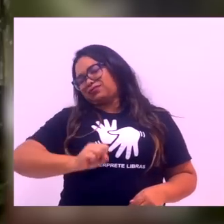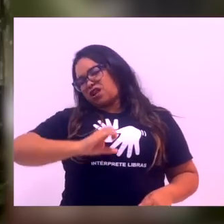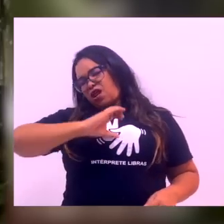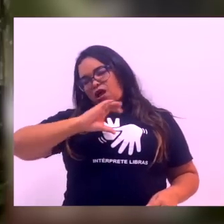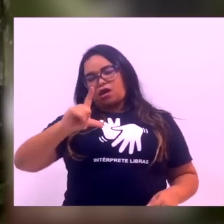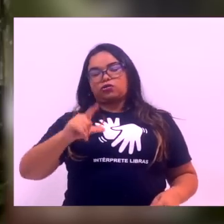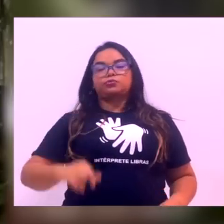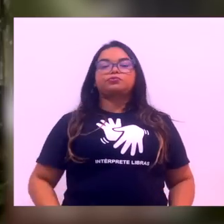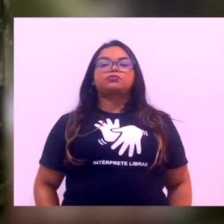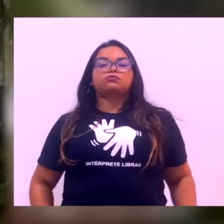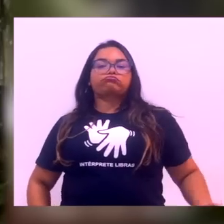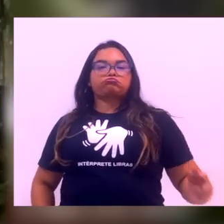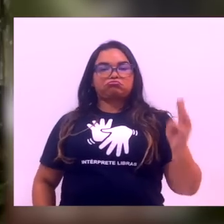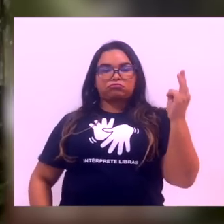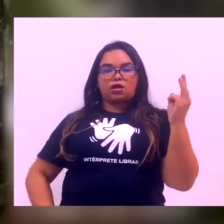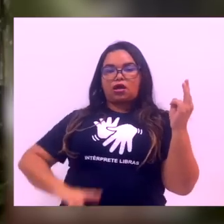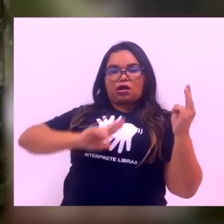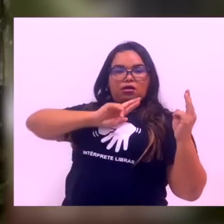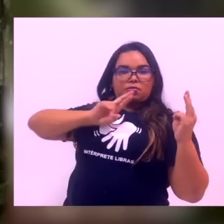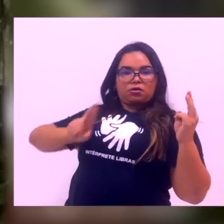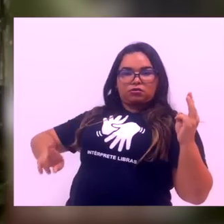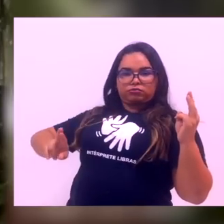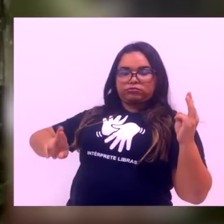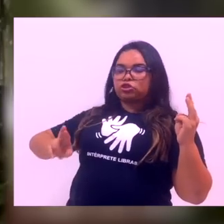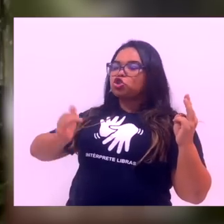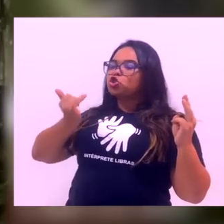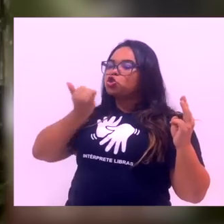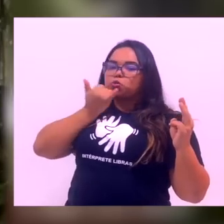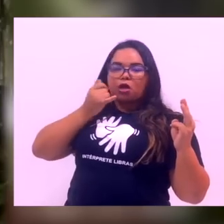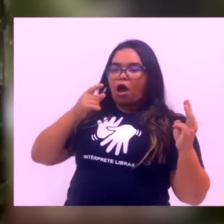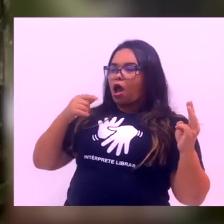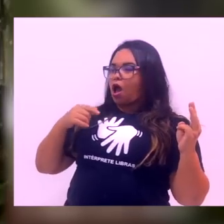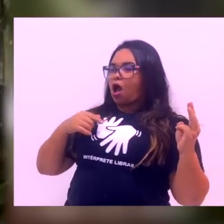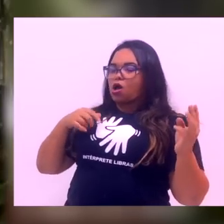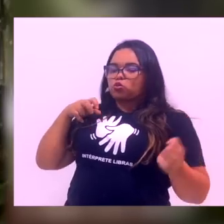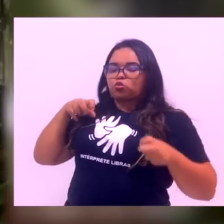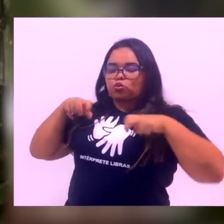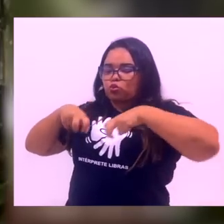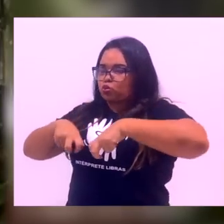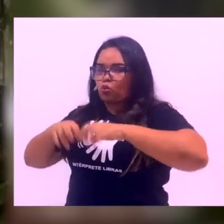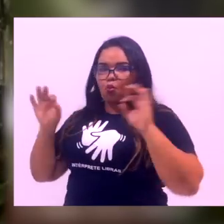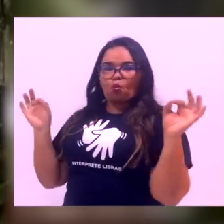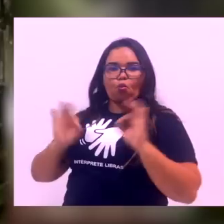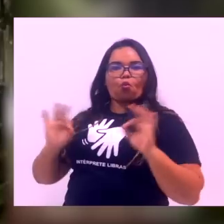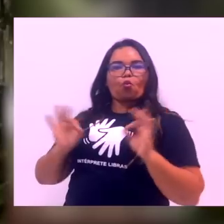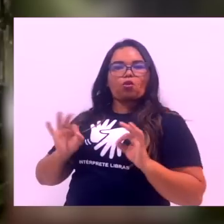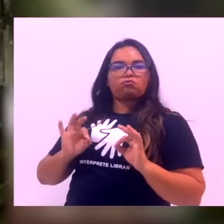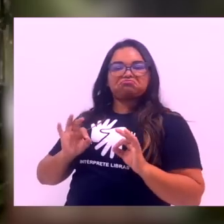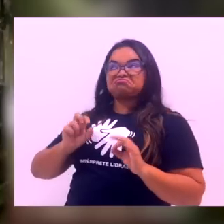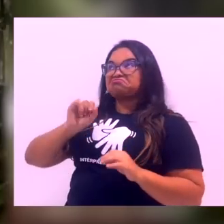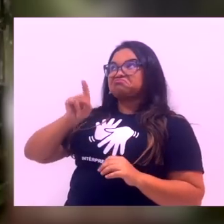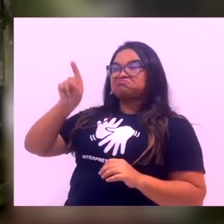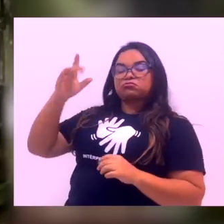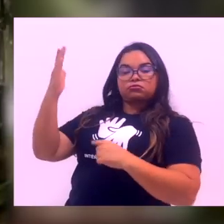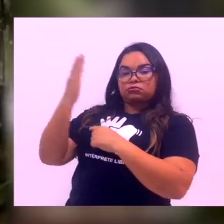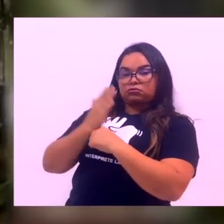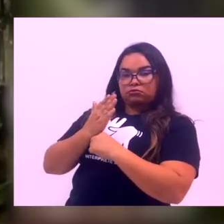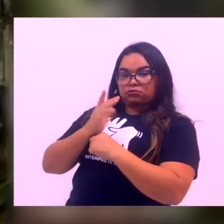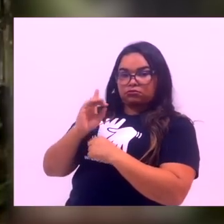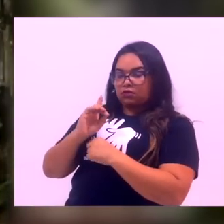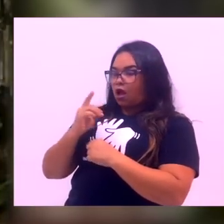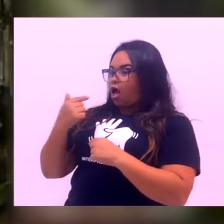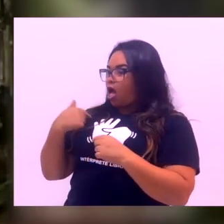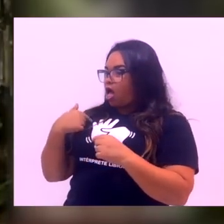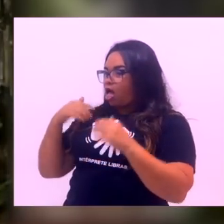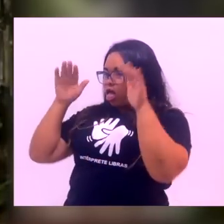para dominar as nações? Sim ou não? Claro que ela é. Então esses três disseram: nós não nos